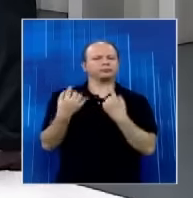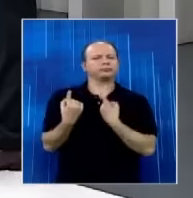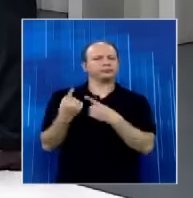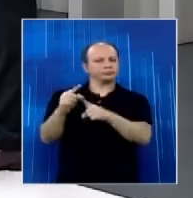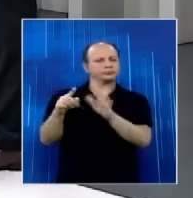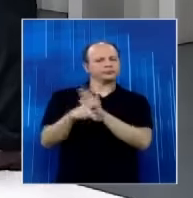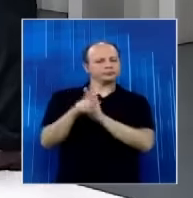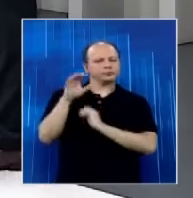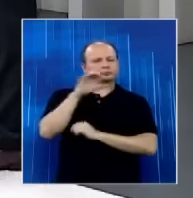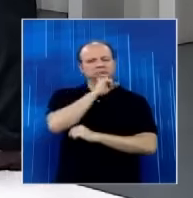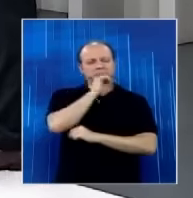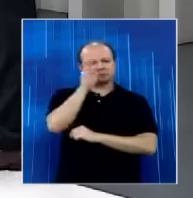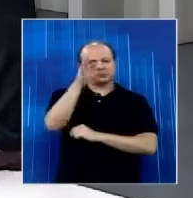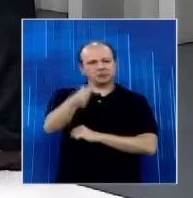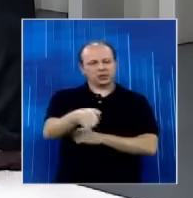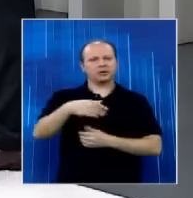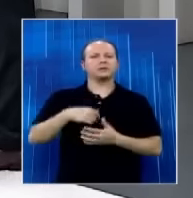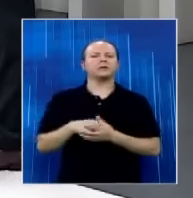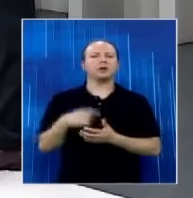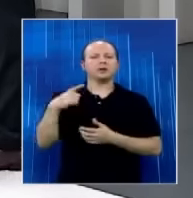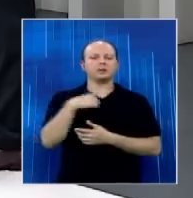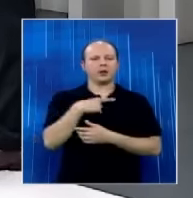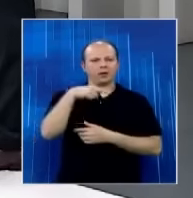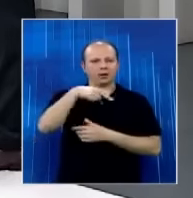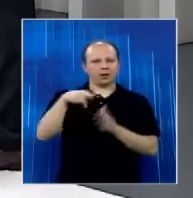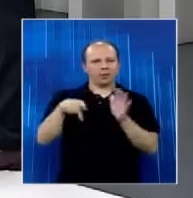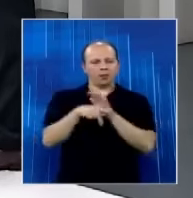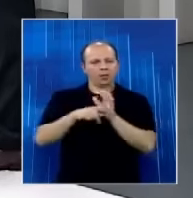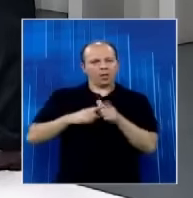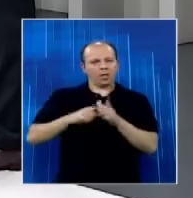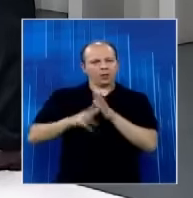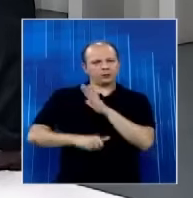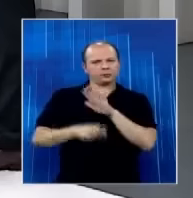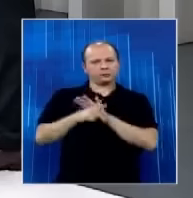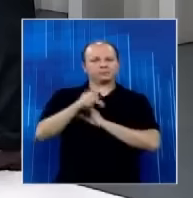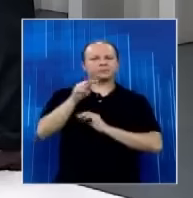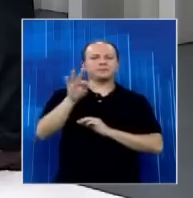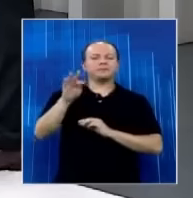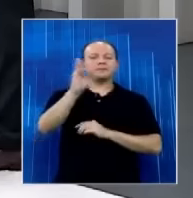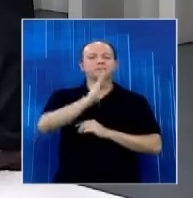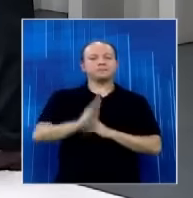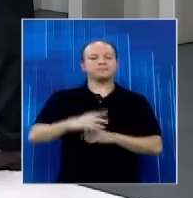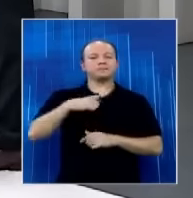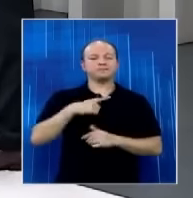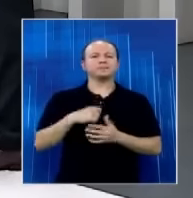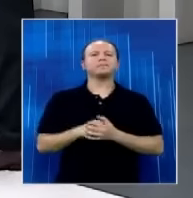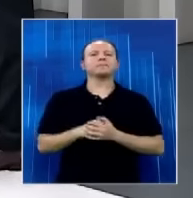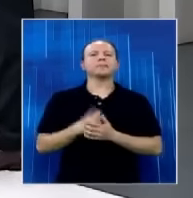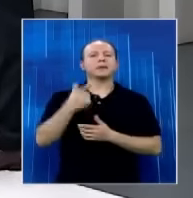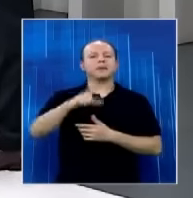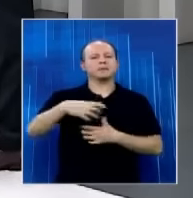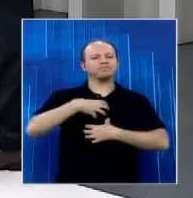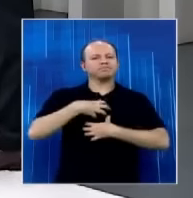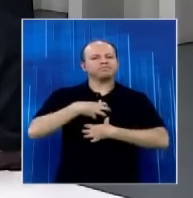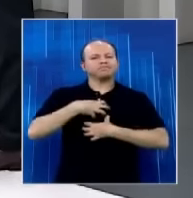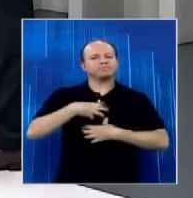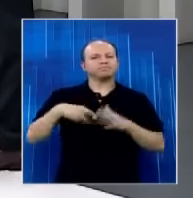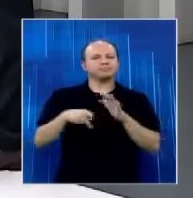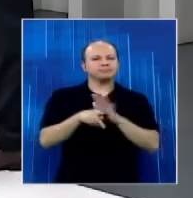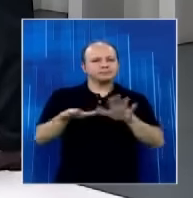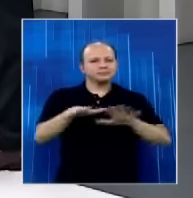PT introduziu a corrupção no Brasil, etc. E, finalmente, o momento de maior comoção, que gerou